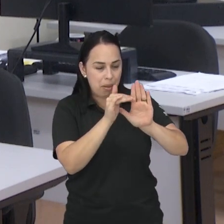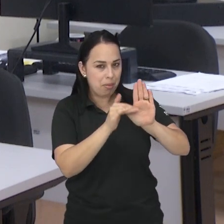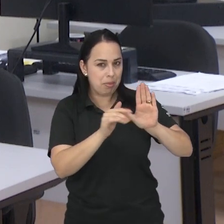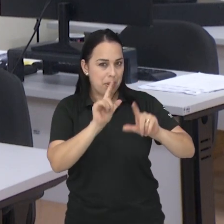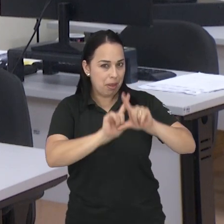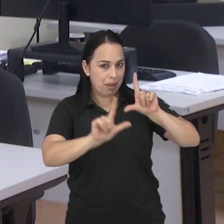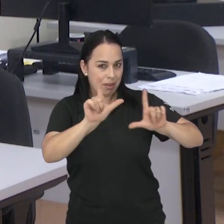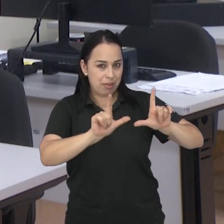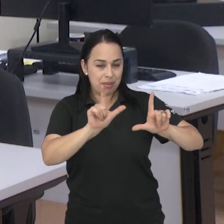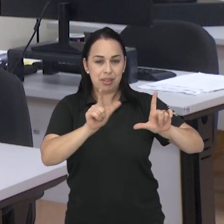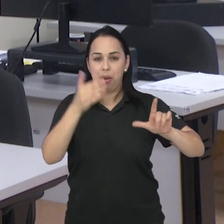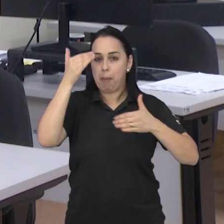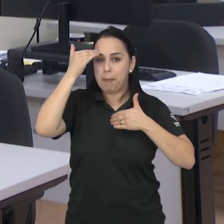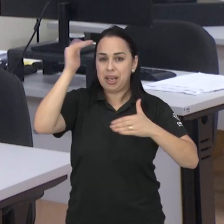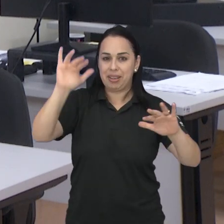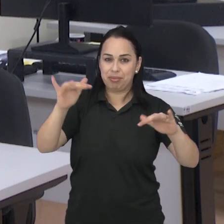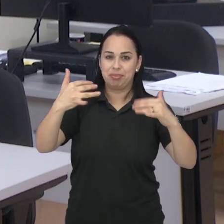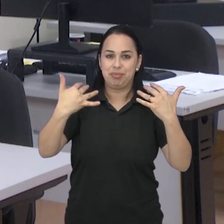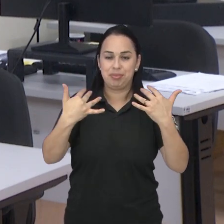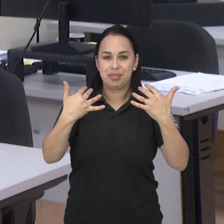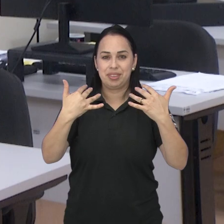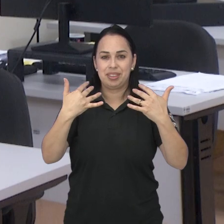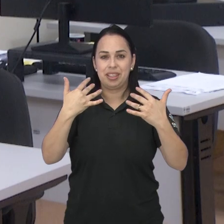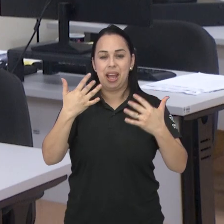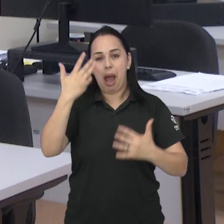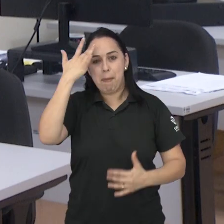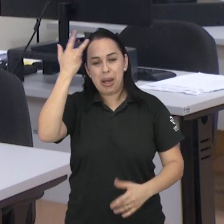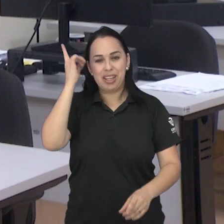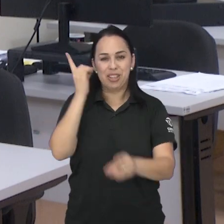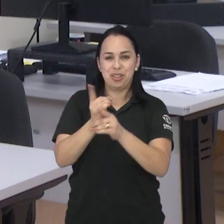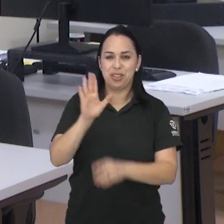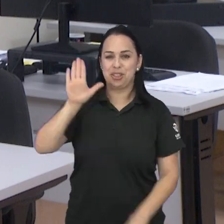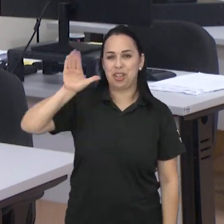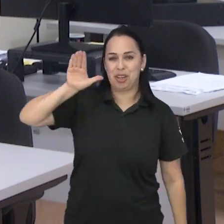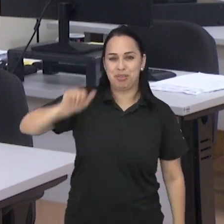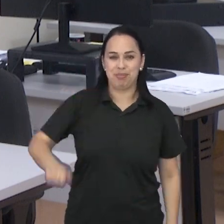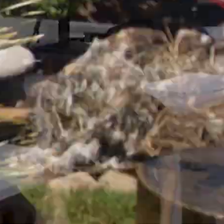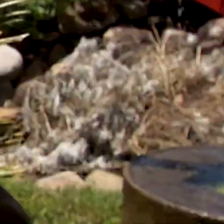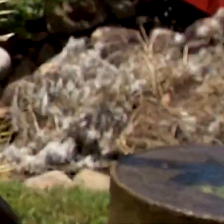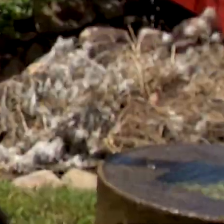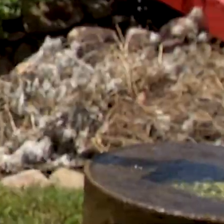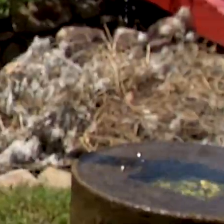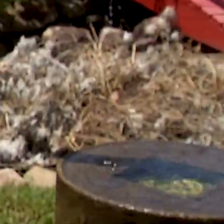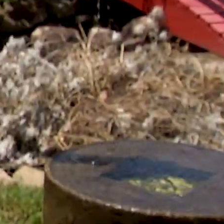da TV Câmara. Muito obrigado pela sua audiência, eu encontro vocês amanhã. Tchau!